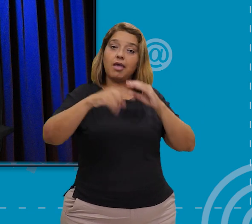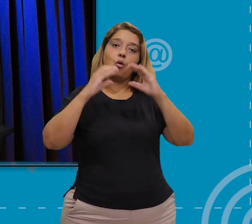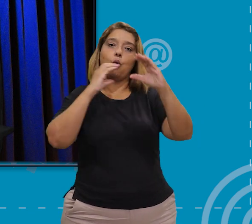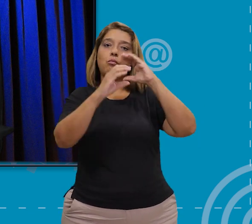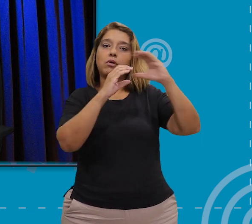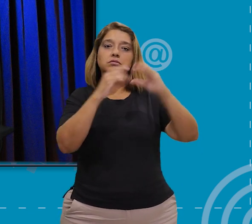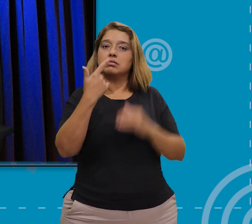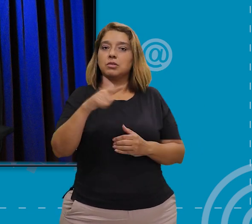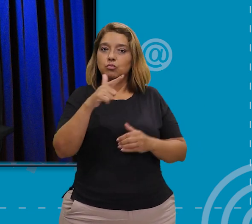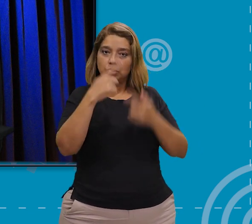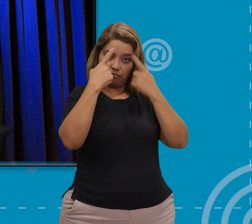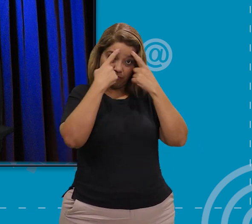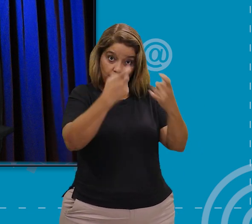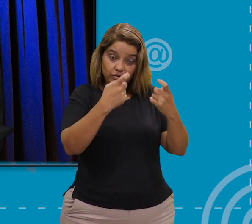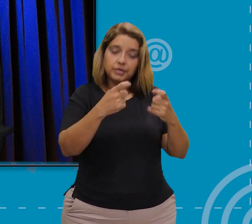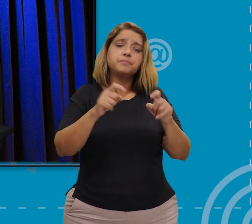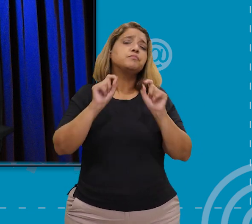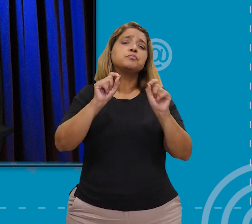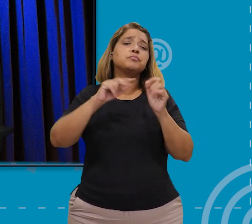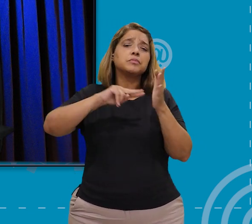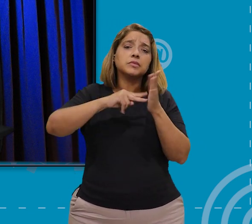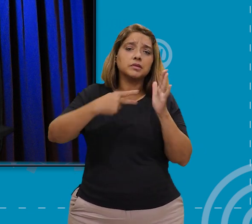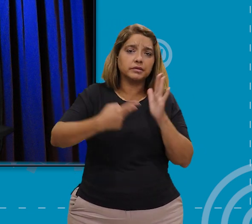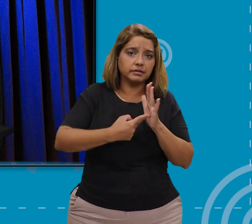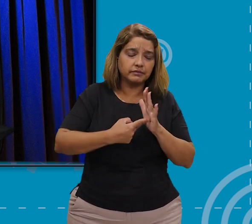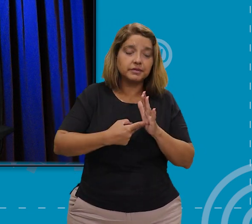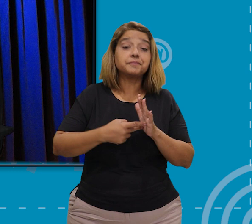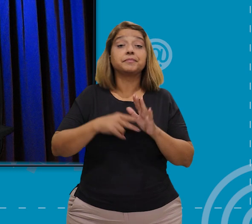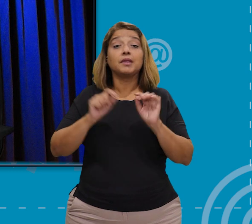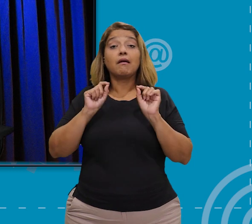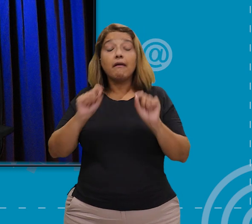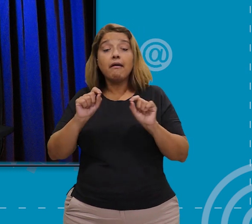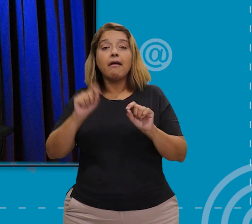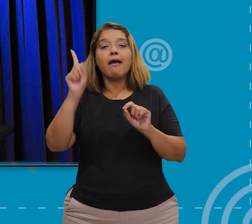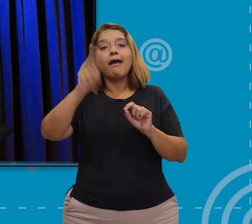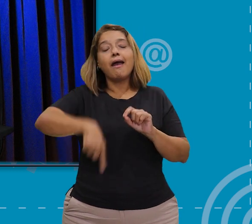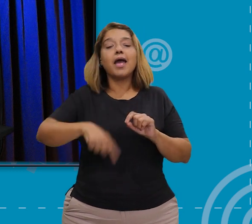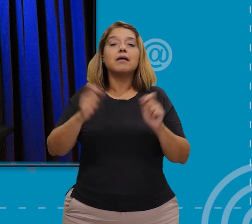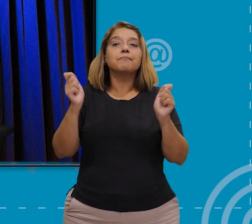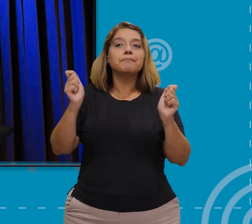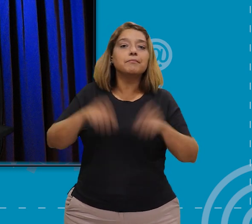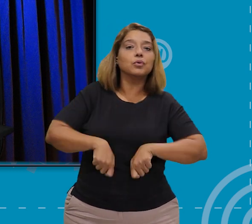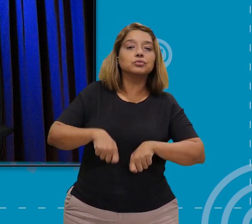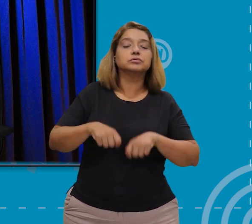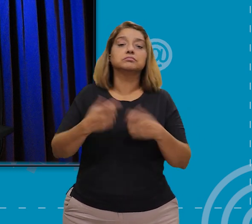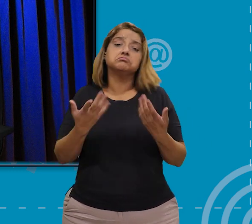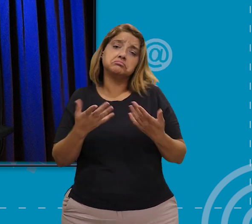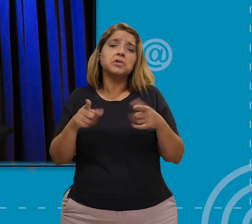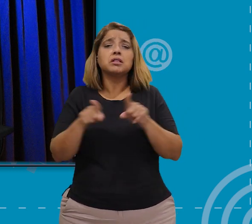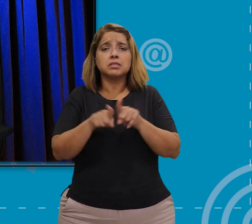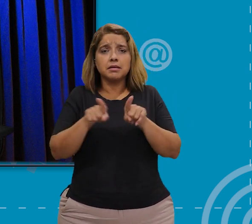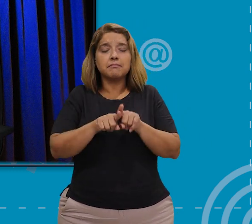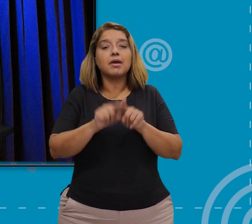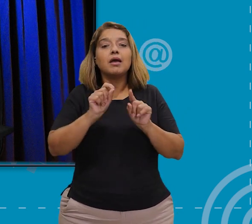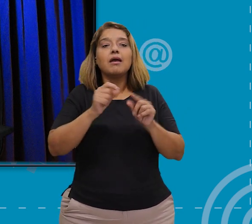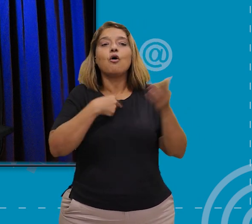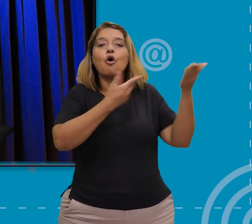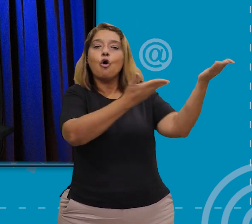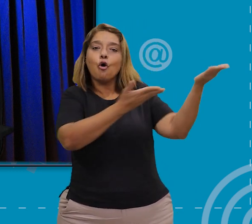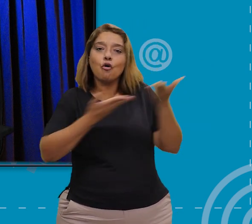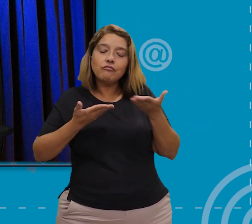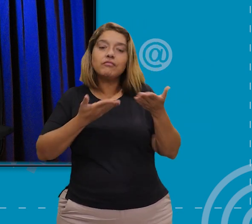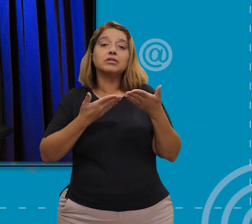O que seria essa comunicação não violenta, TT? É uma possibilidade, né, e até mesmo um convite que o Marshall nos